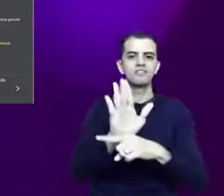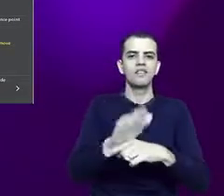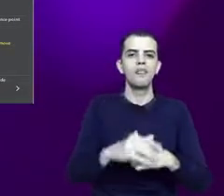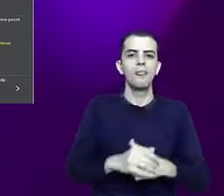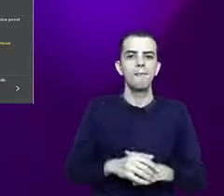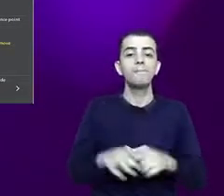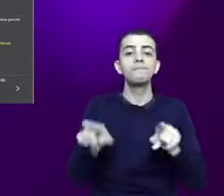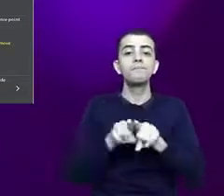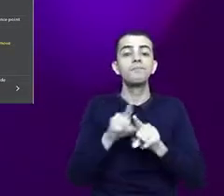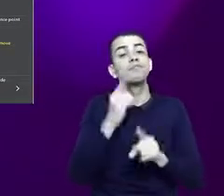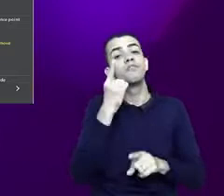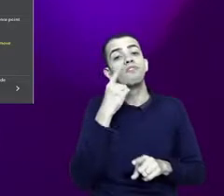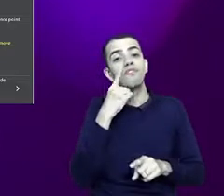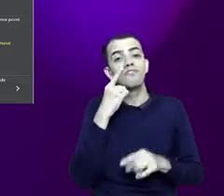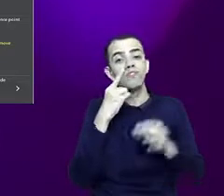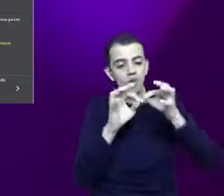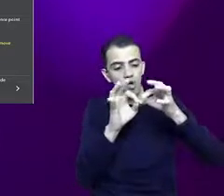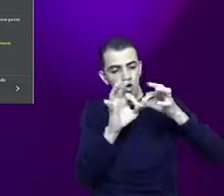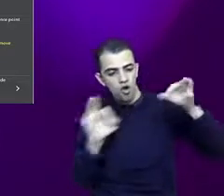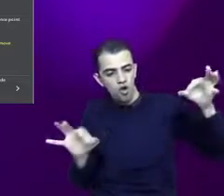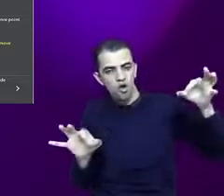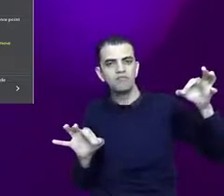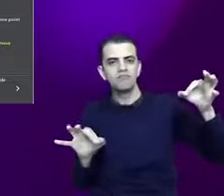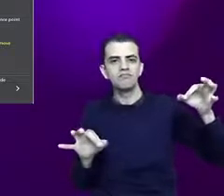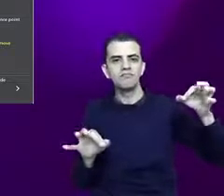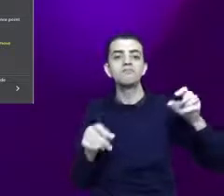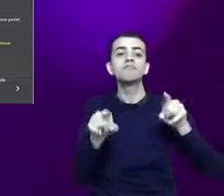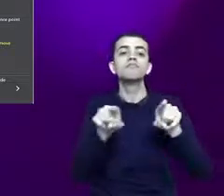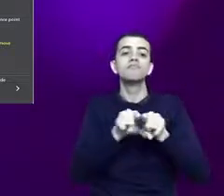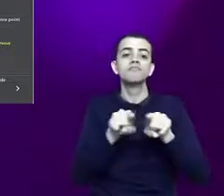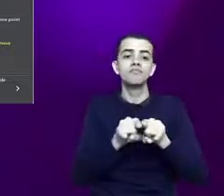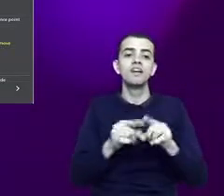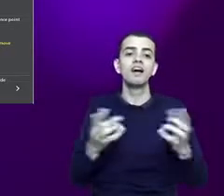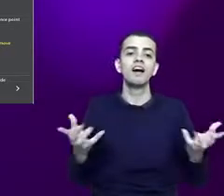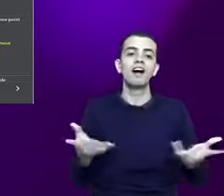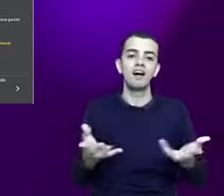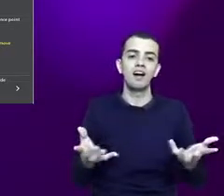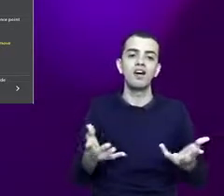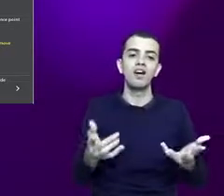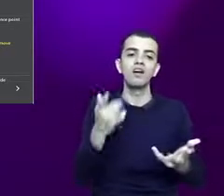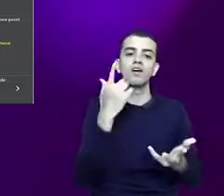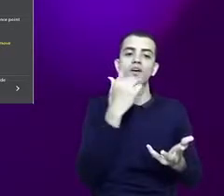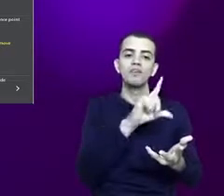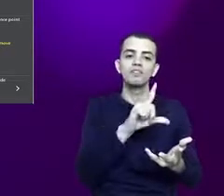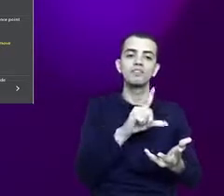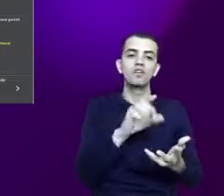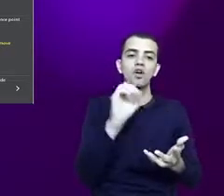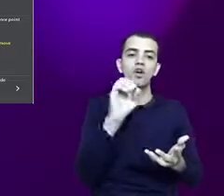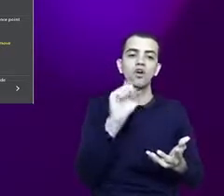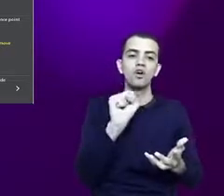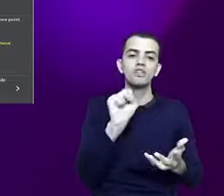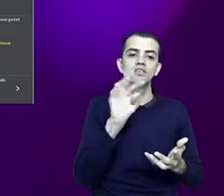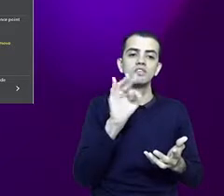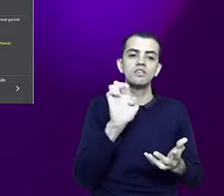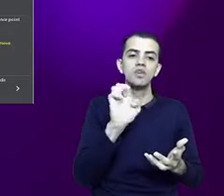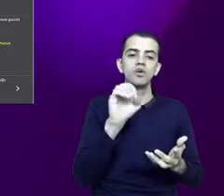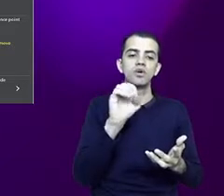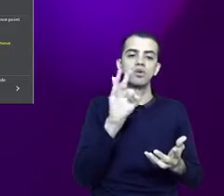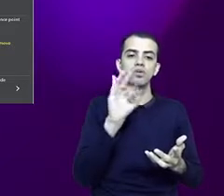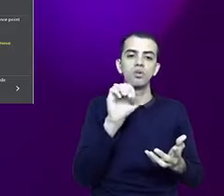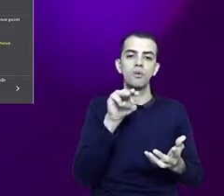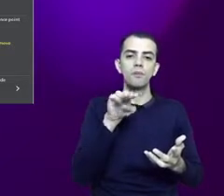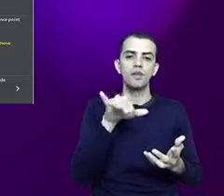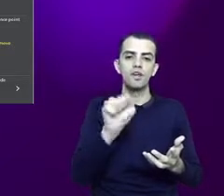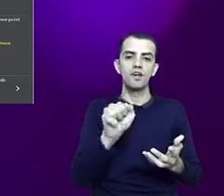poder ver o comprimento. E agora também para realizar a osteotomia do colo, que você